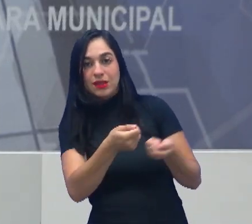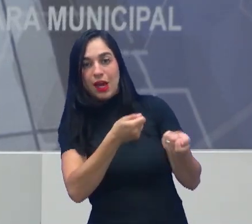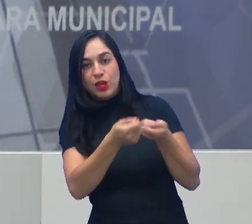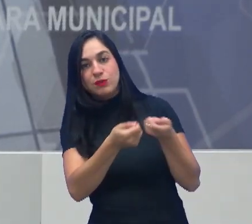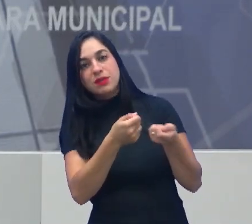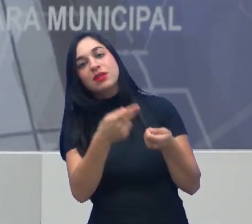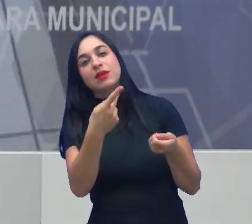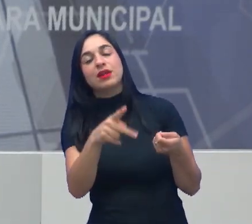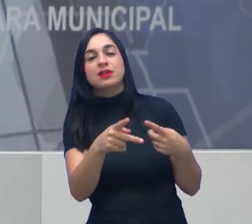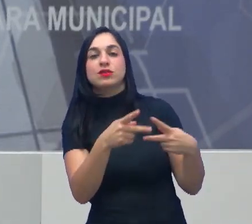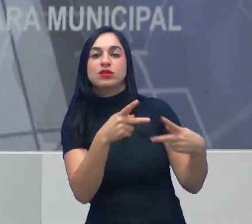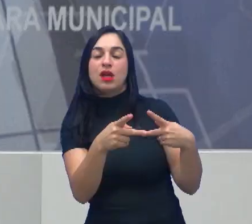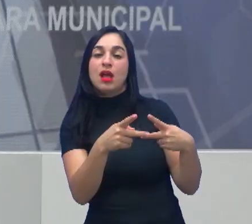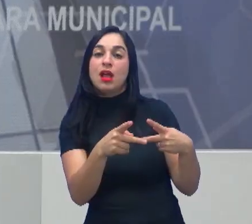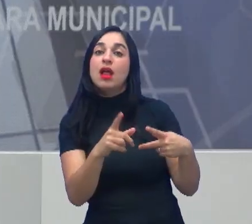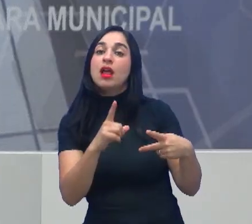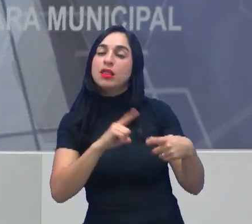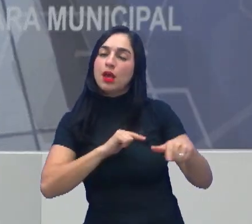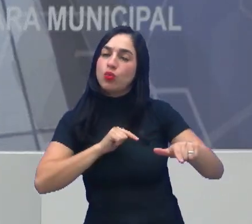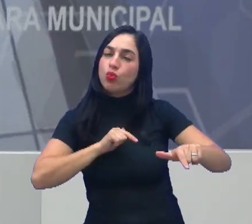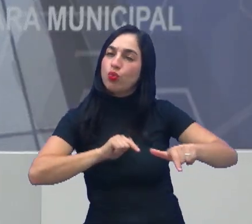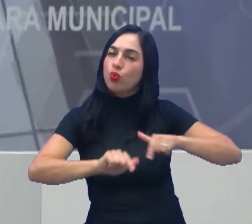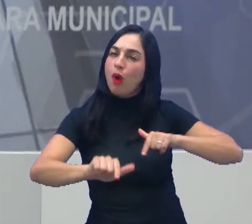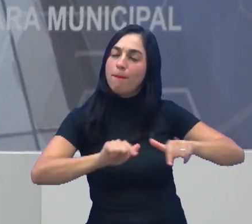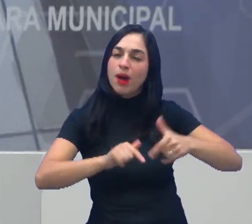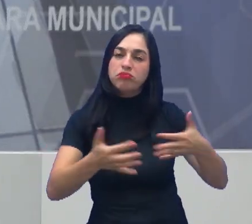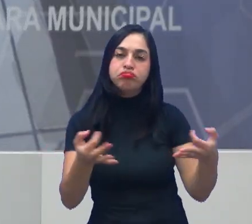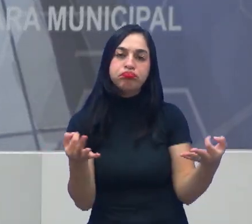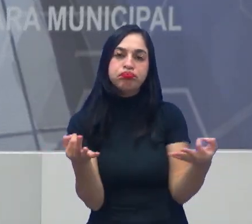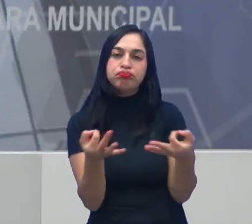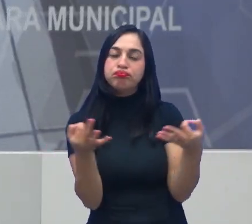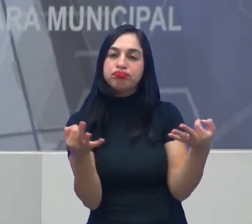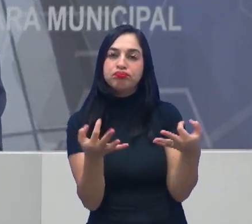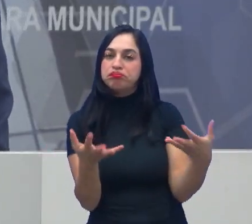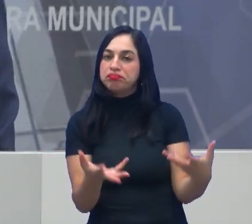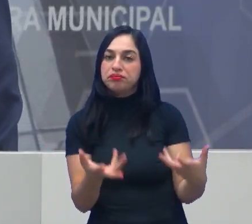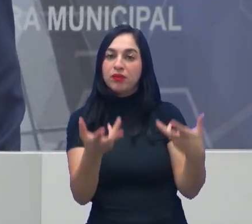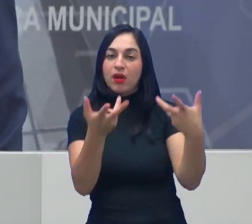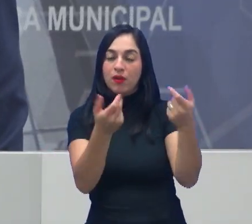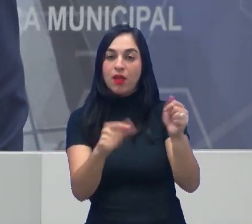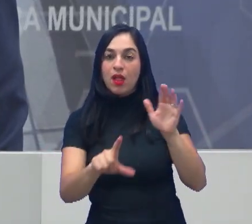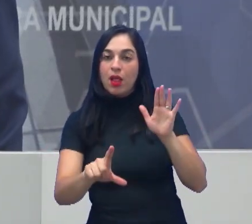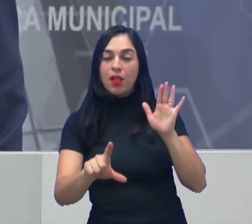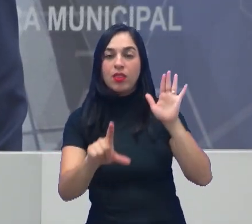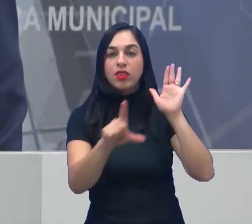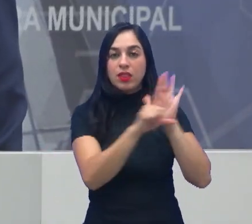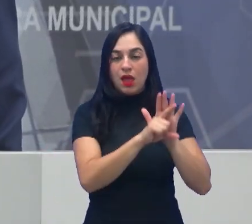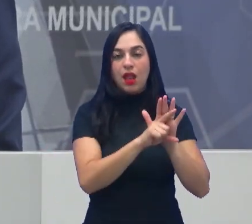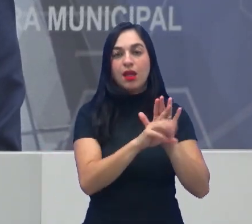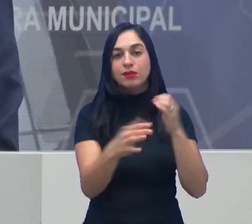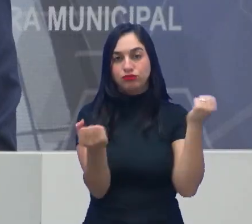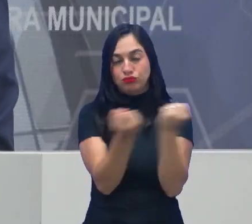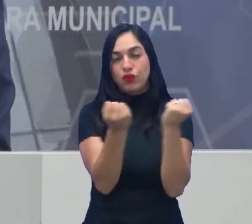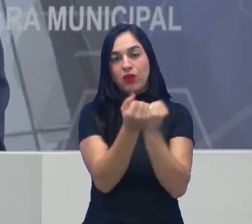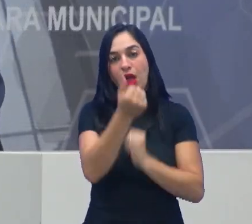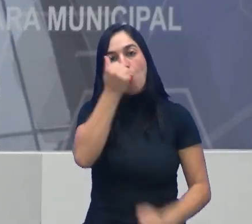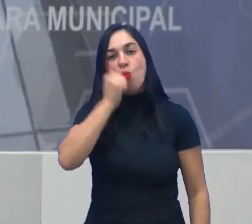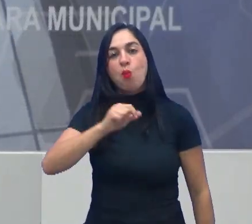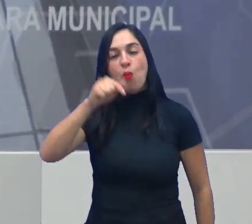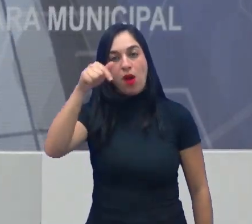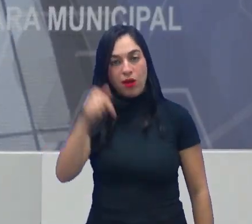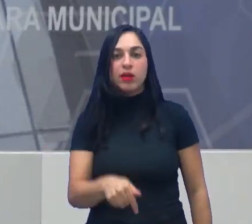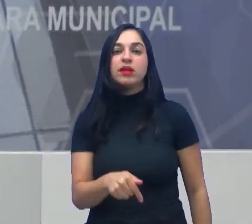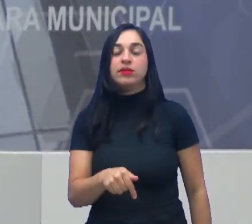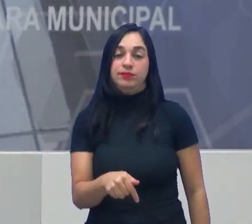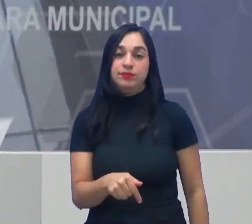um trabalho formidável no que diz respeito à patrulha da Lei Maria da Penha aqui no município. E isso